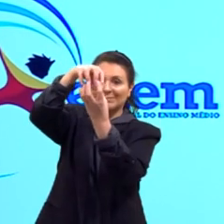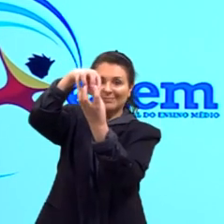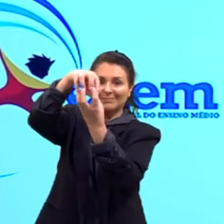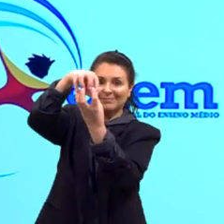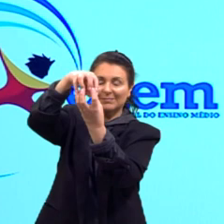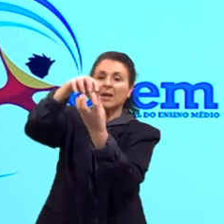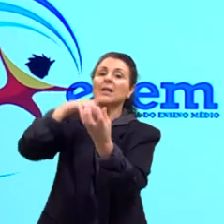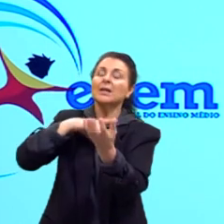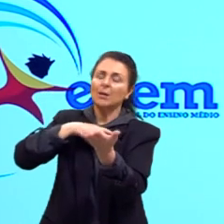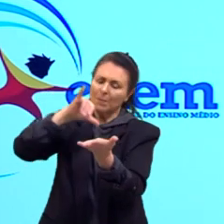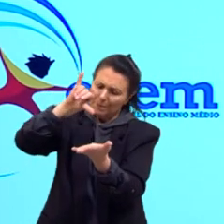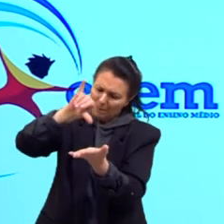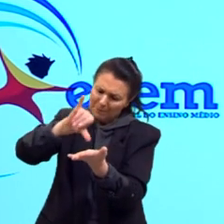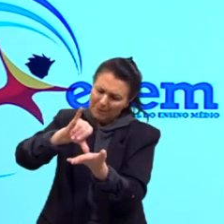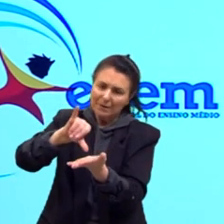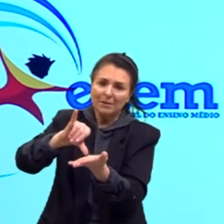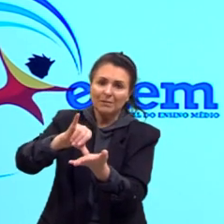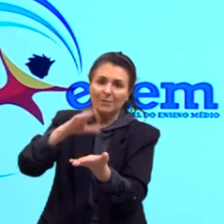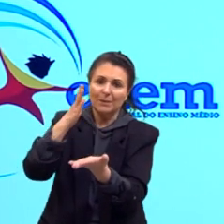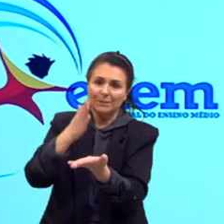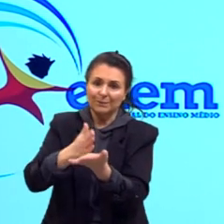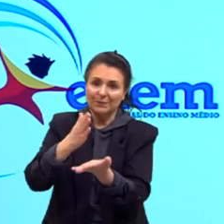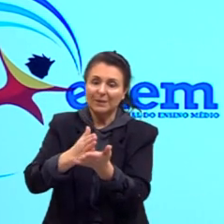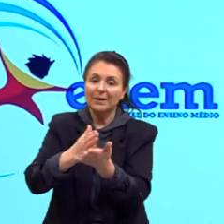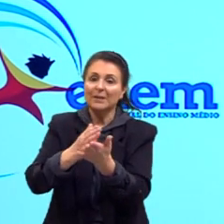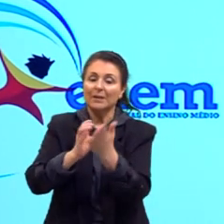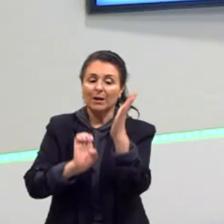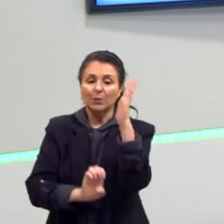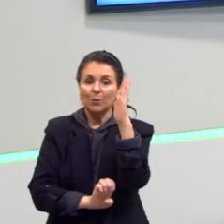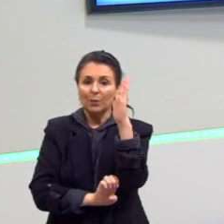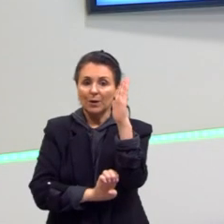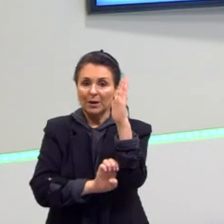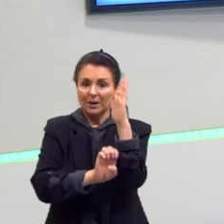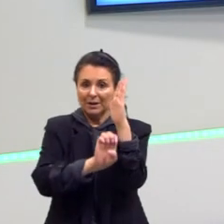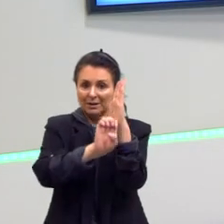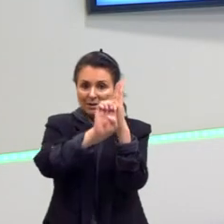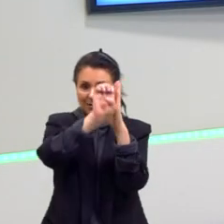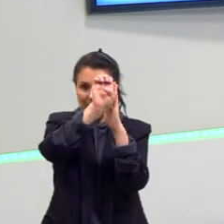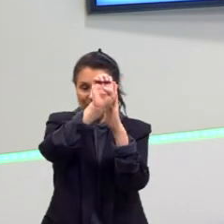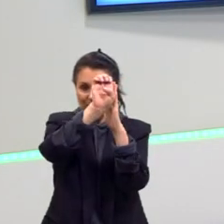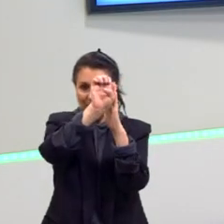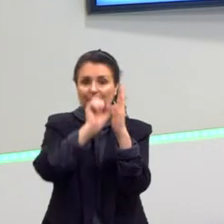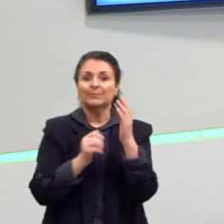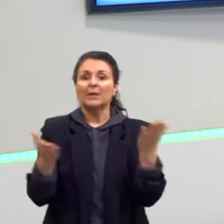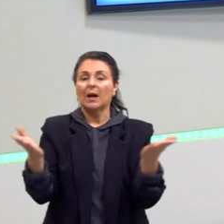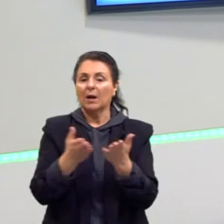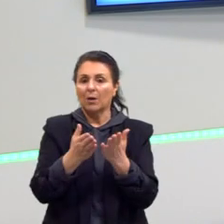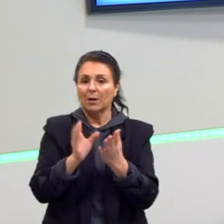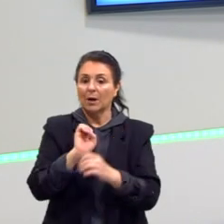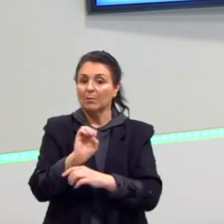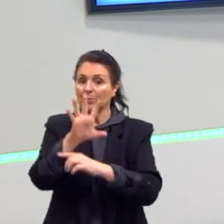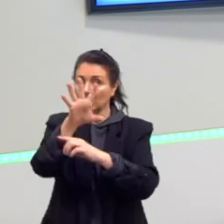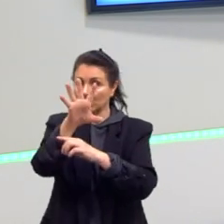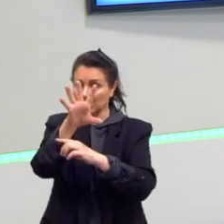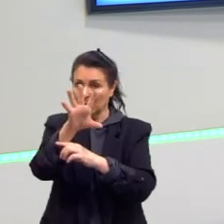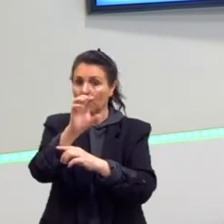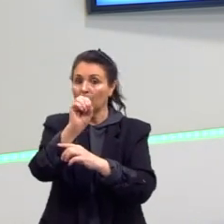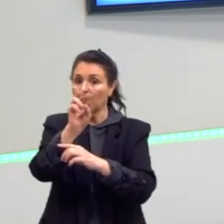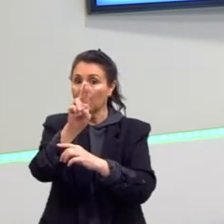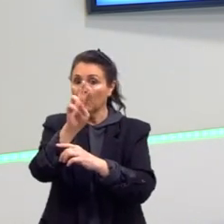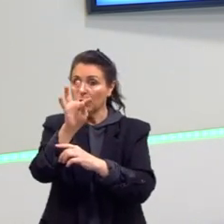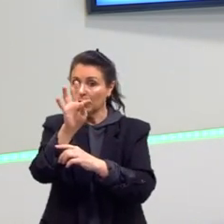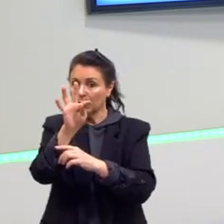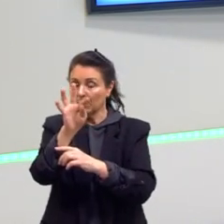pela Esfera do meio é onde encontra-se o elevador a projeção ortogonal sobre o plano do solo